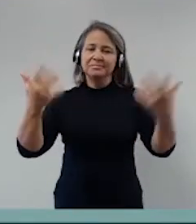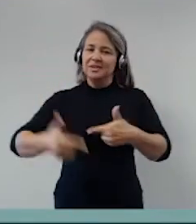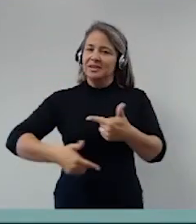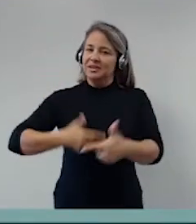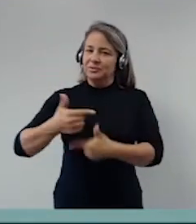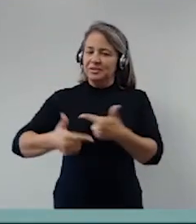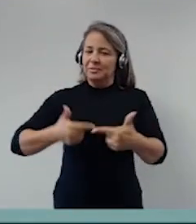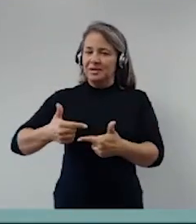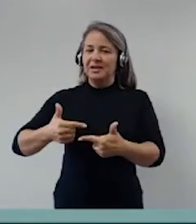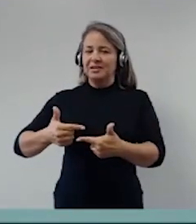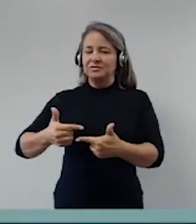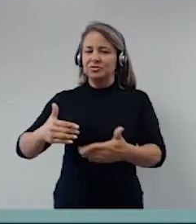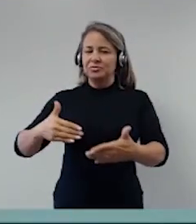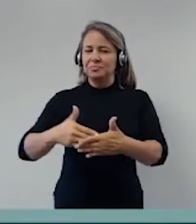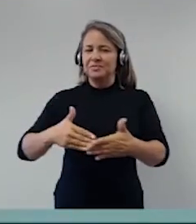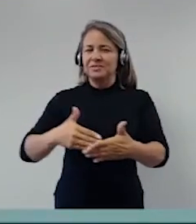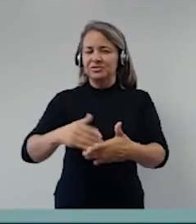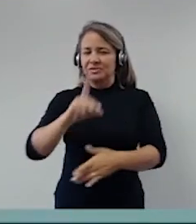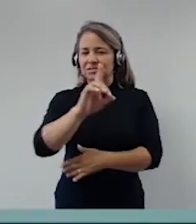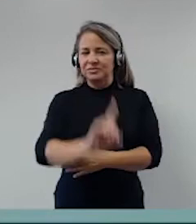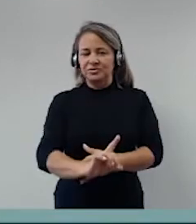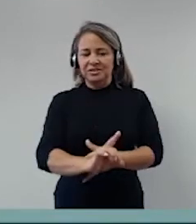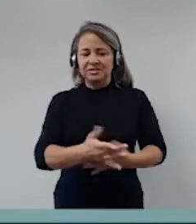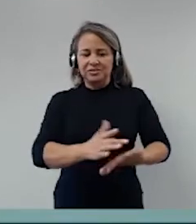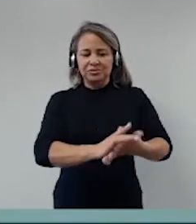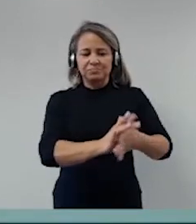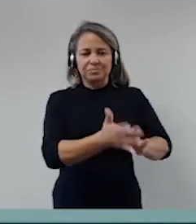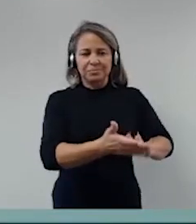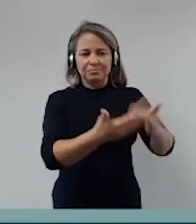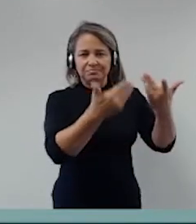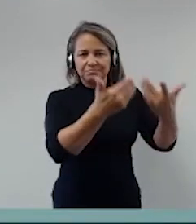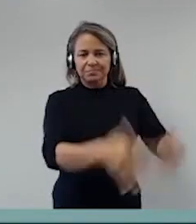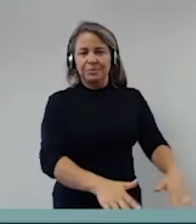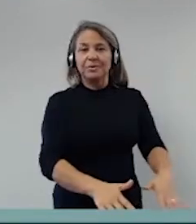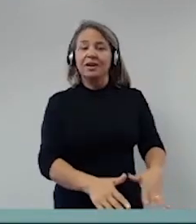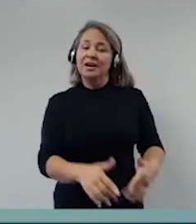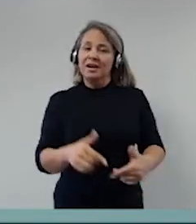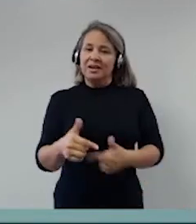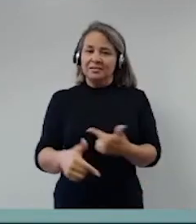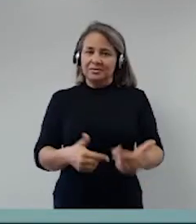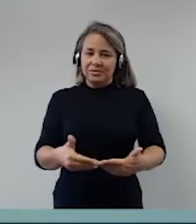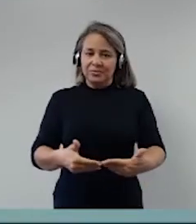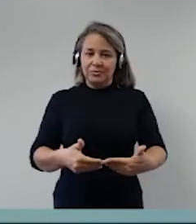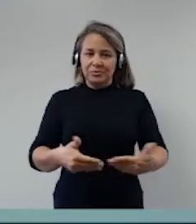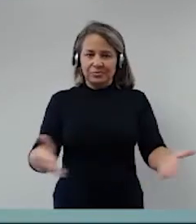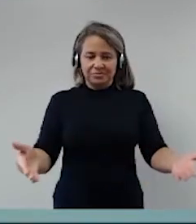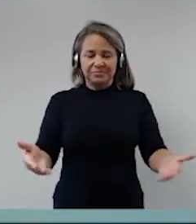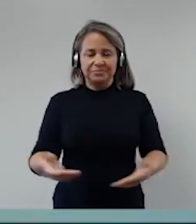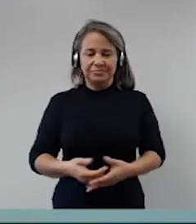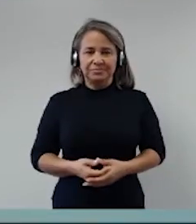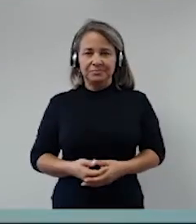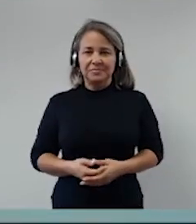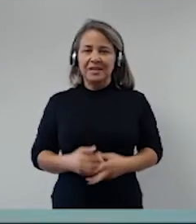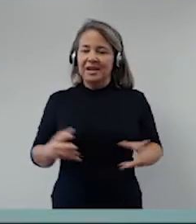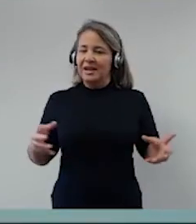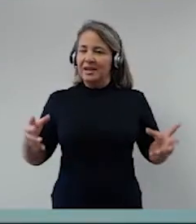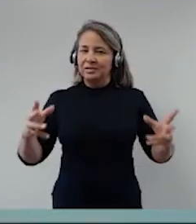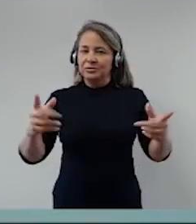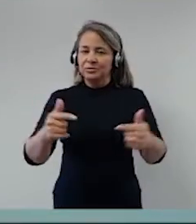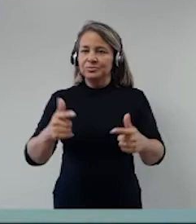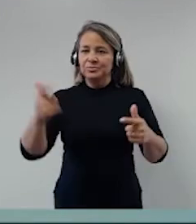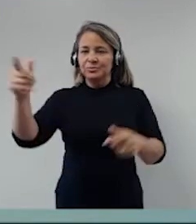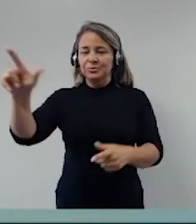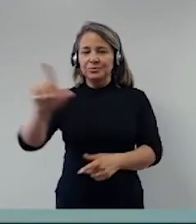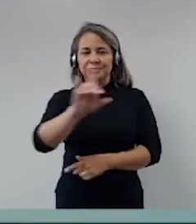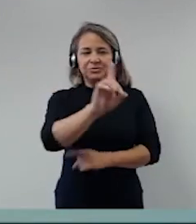de impedir que os direitos sejam banalizados na atual quadra da história, e a todos os outros